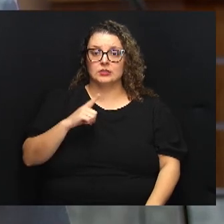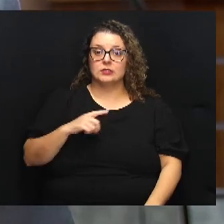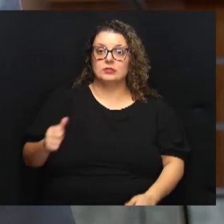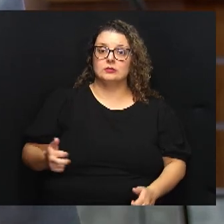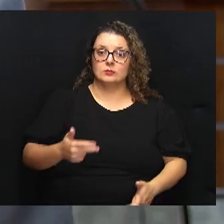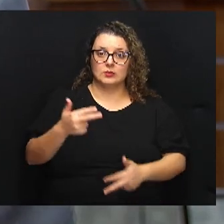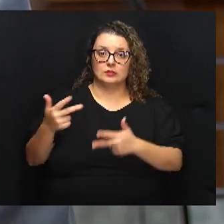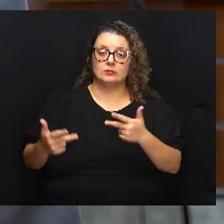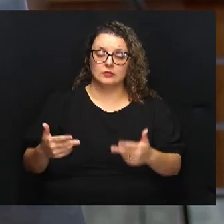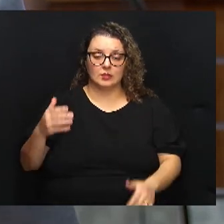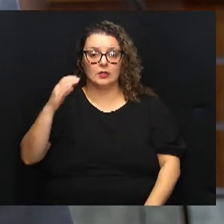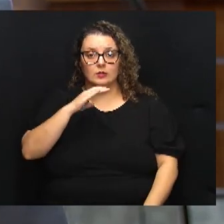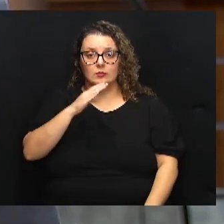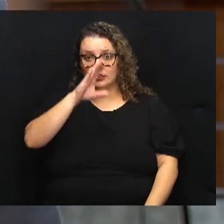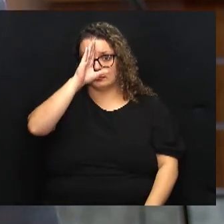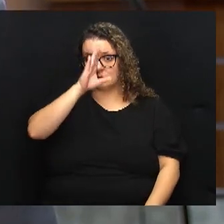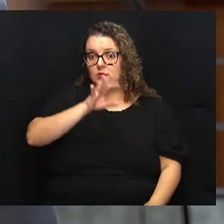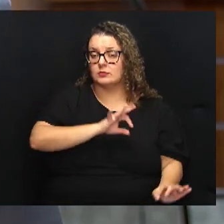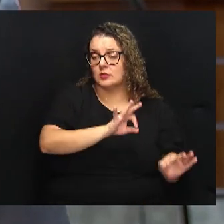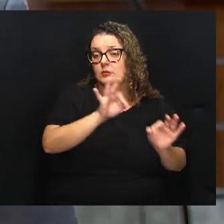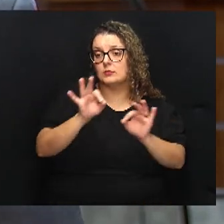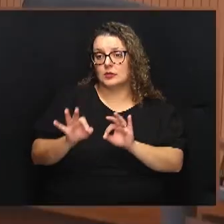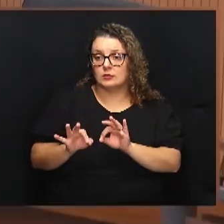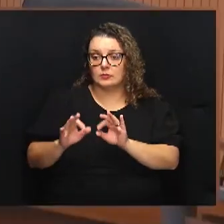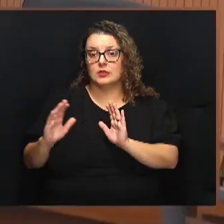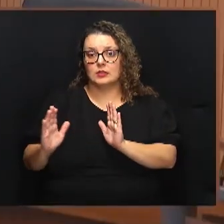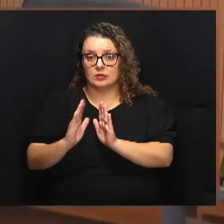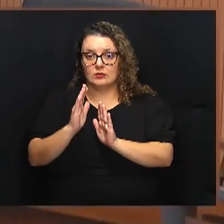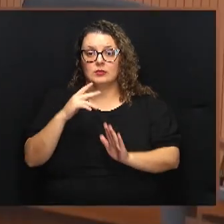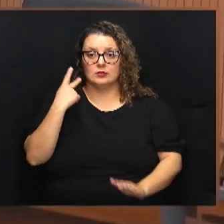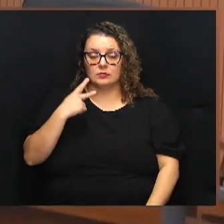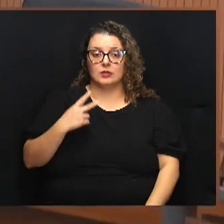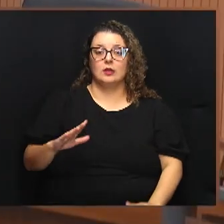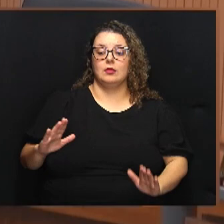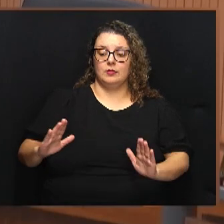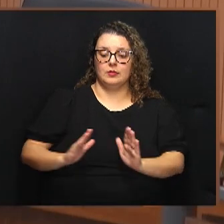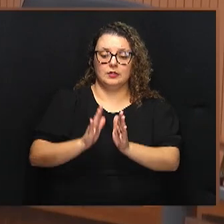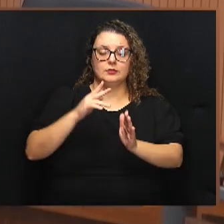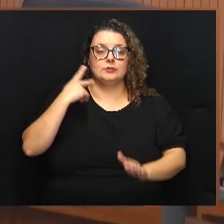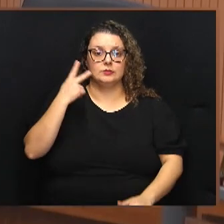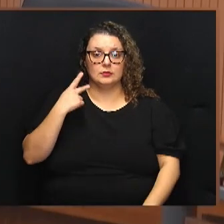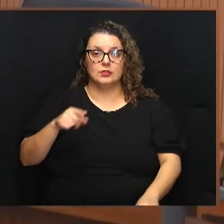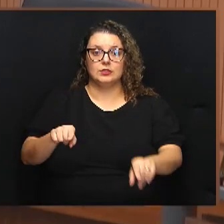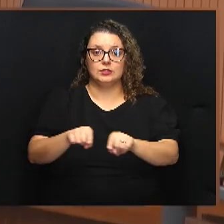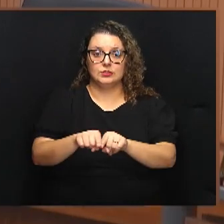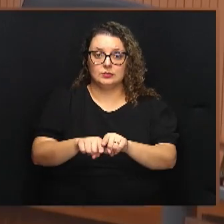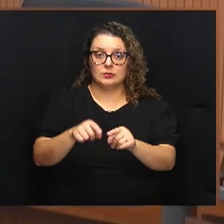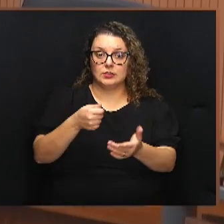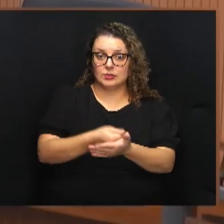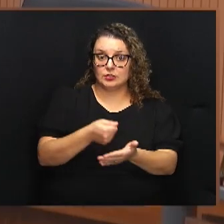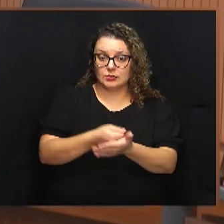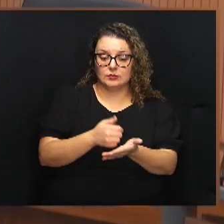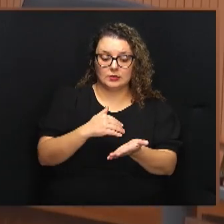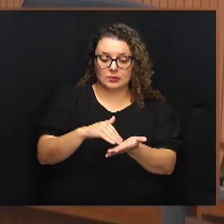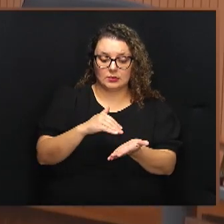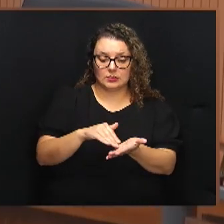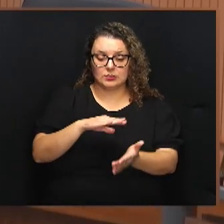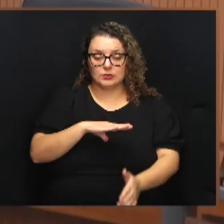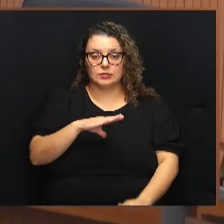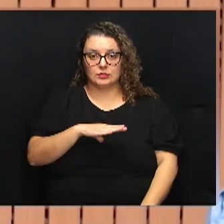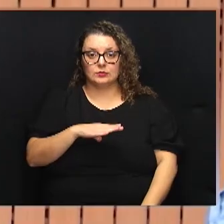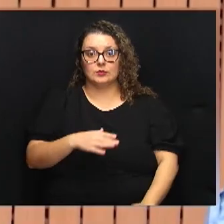em breve, principalmente acompanhando agora pela frente parlamentar. A frente parlamentar também cobrou da Secretaria Municipal